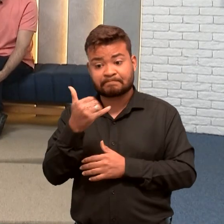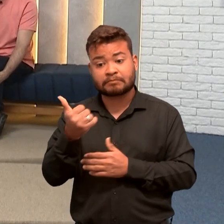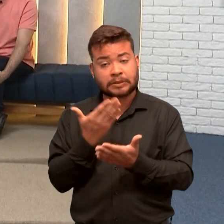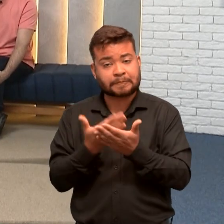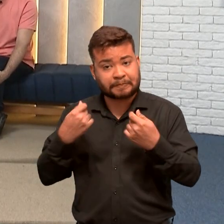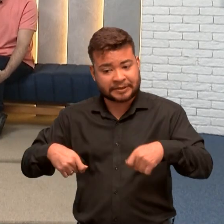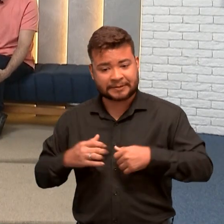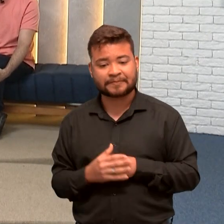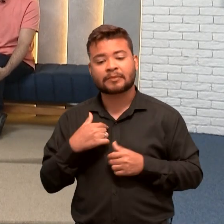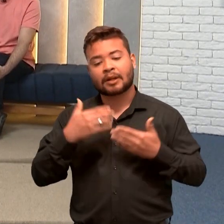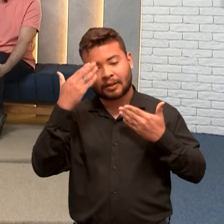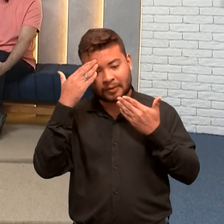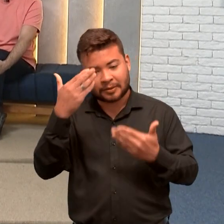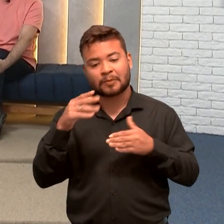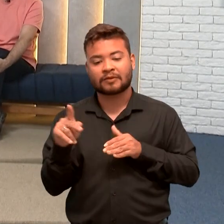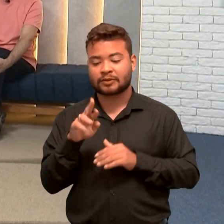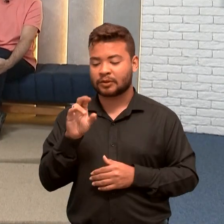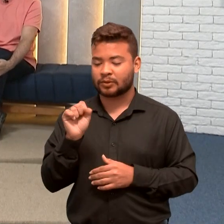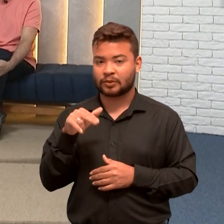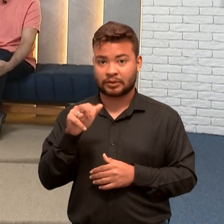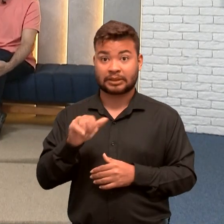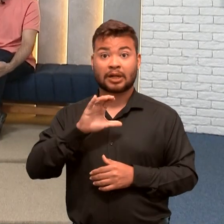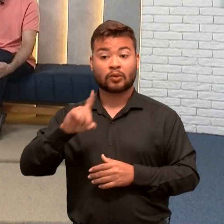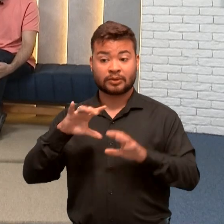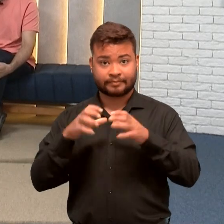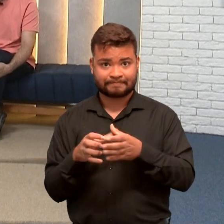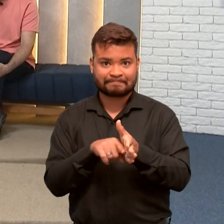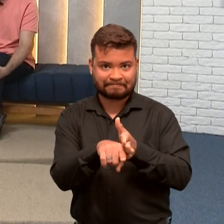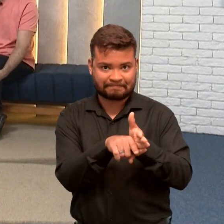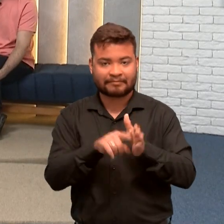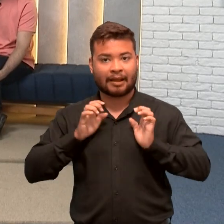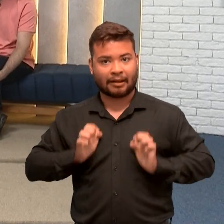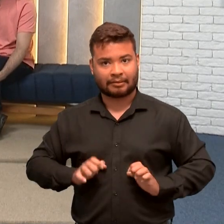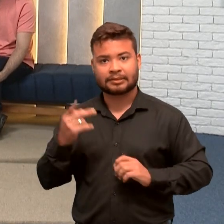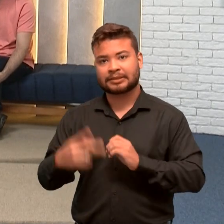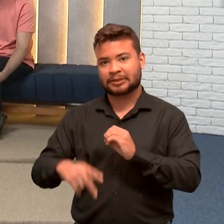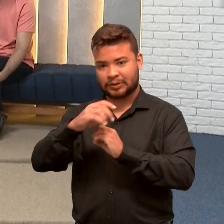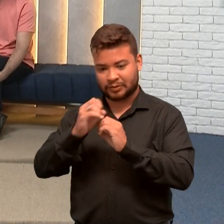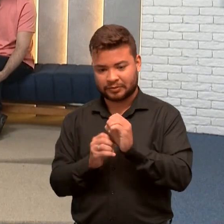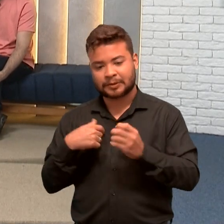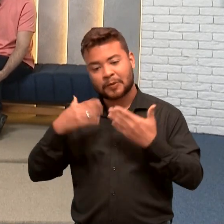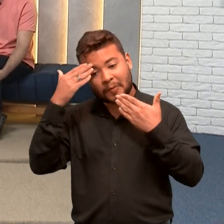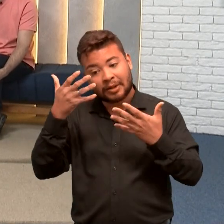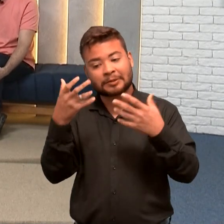Quero aqui agradecer a professora Rosana Marques, coordenadora do Comitê de Ética em Pesquisa da UFG. Muito obrigado por participar aqui com a gente. Também a